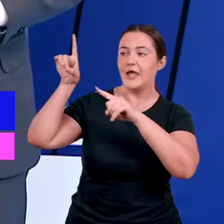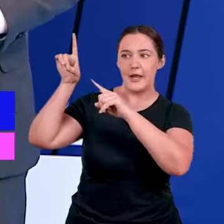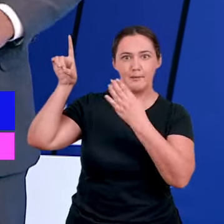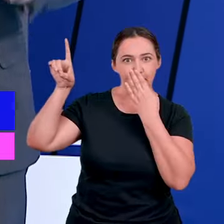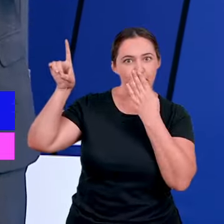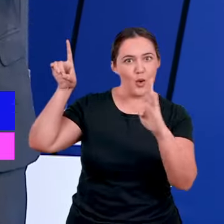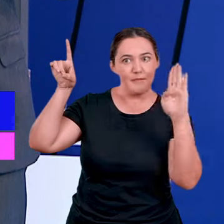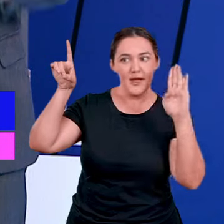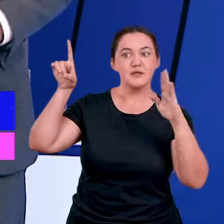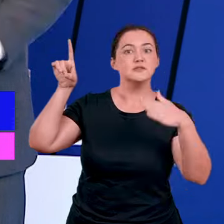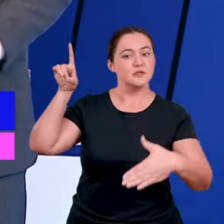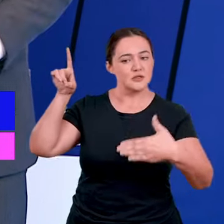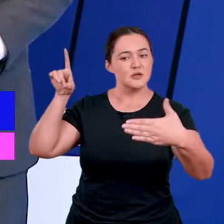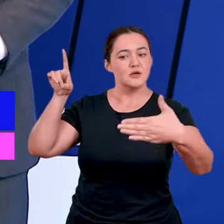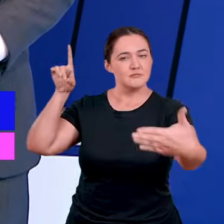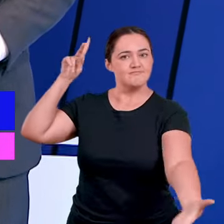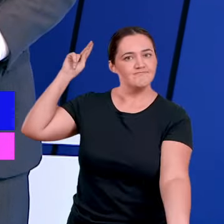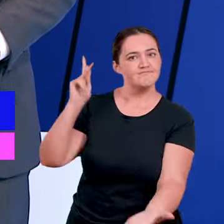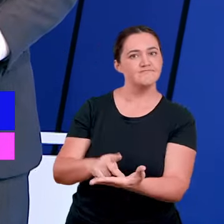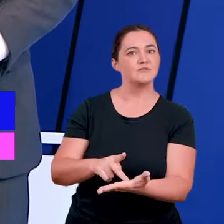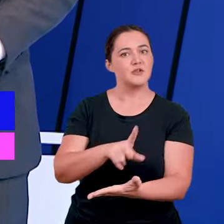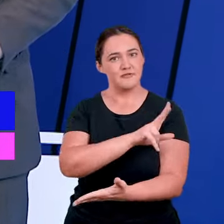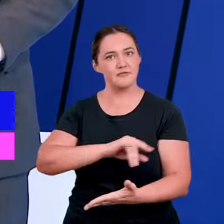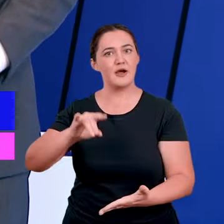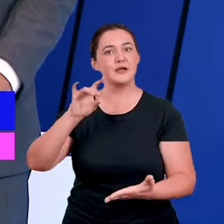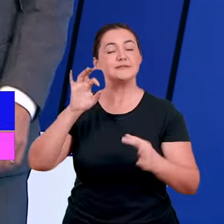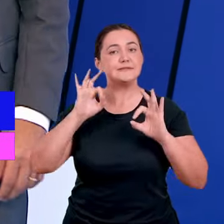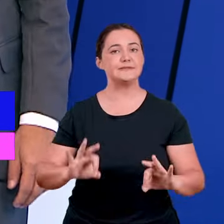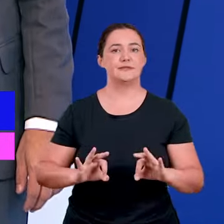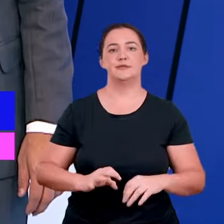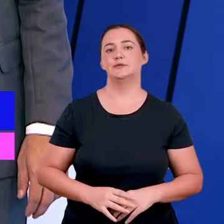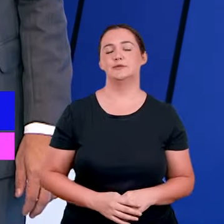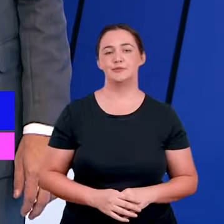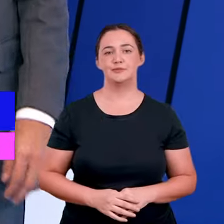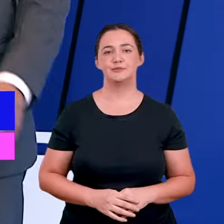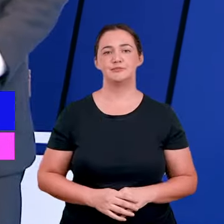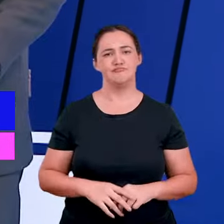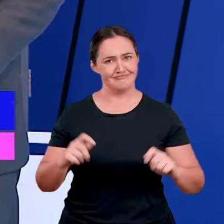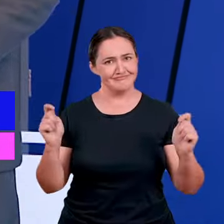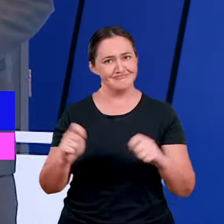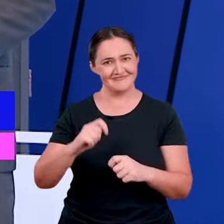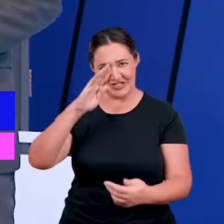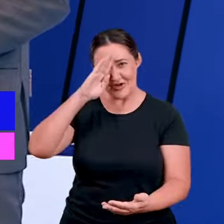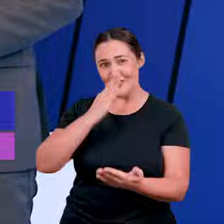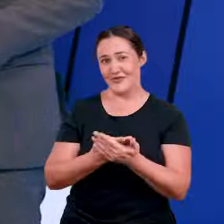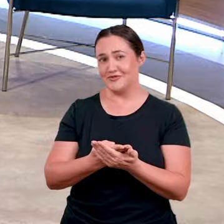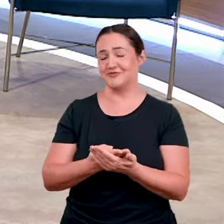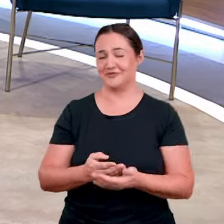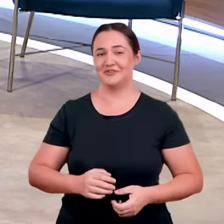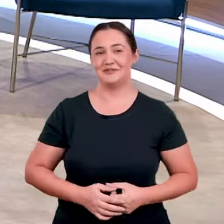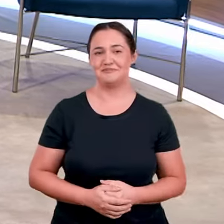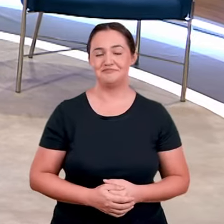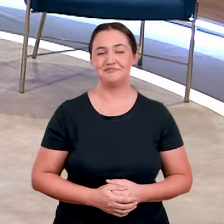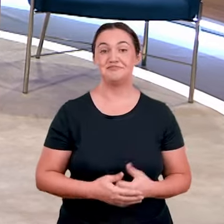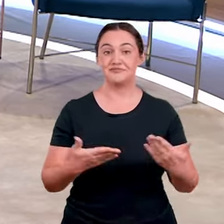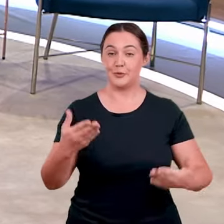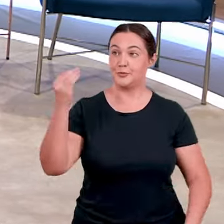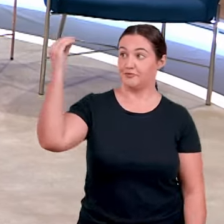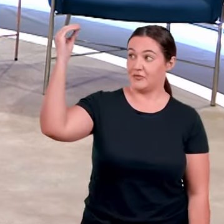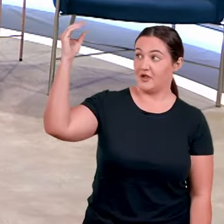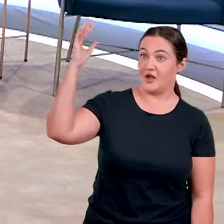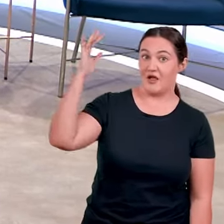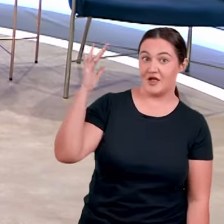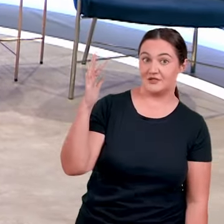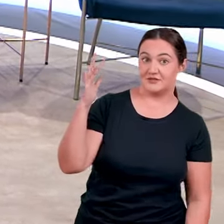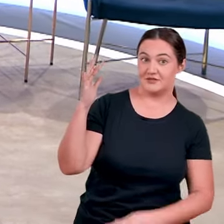de Deus é real, e você pode confiar de todo o seu coração. Falando sobre a